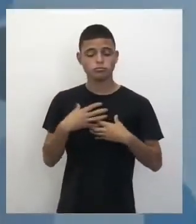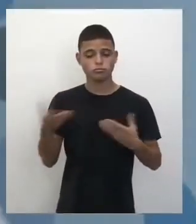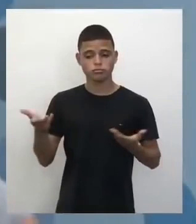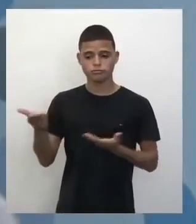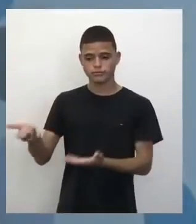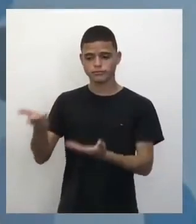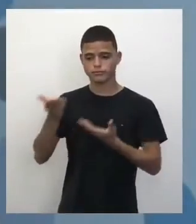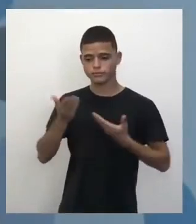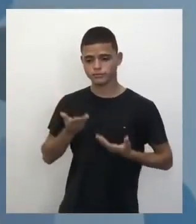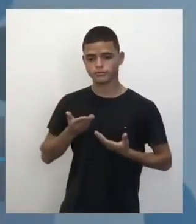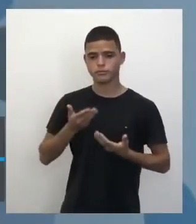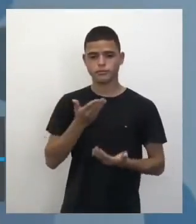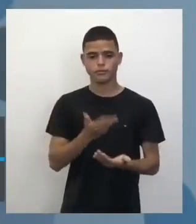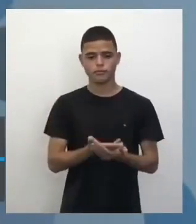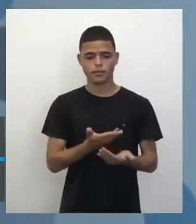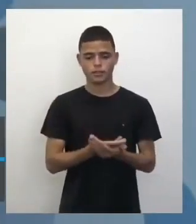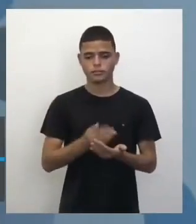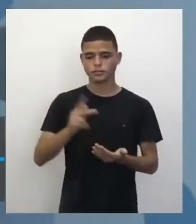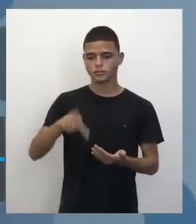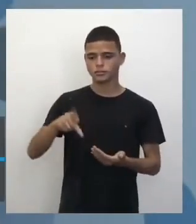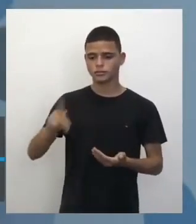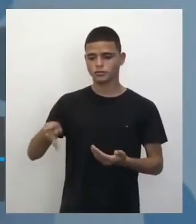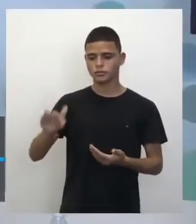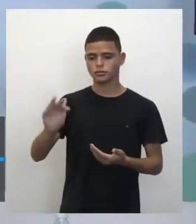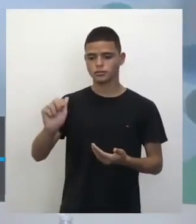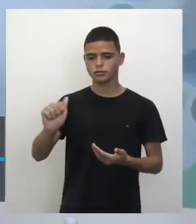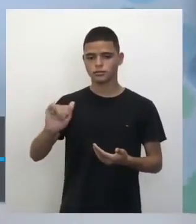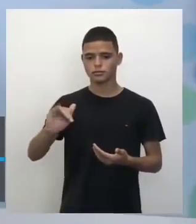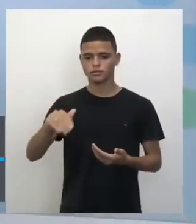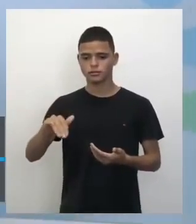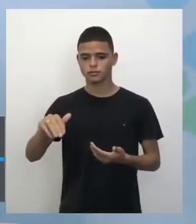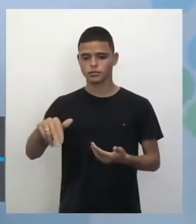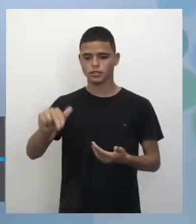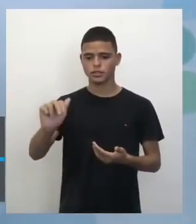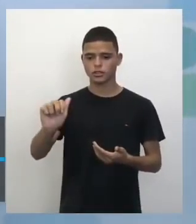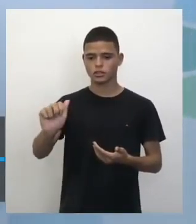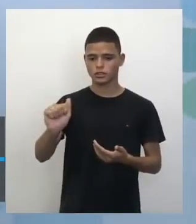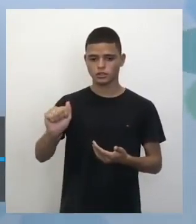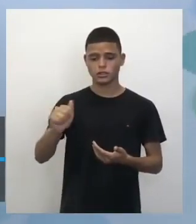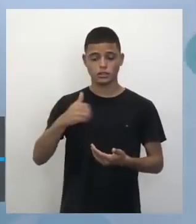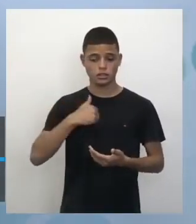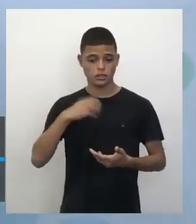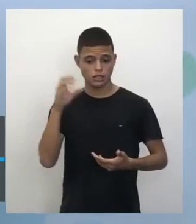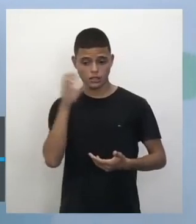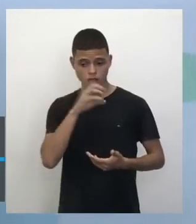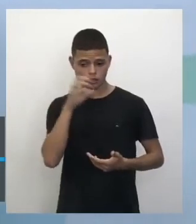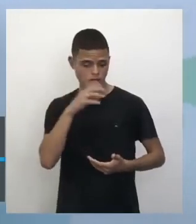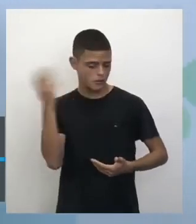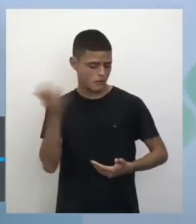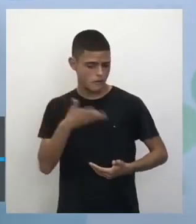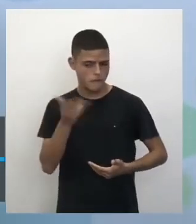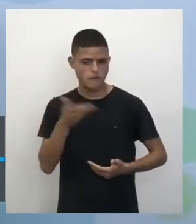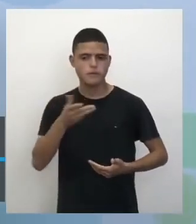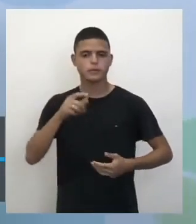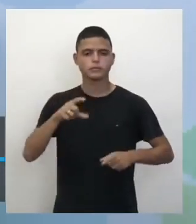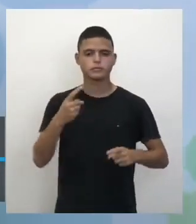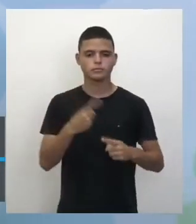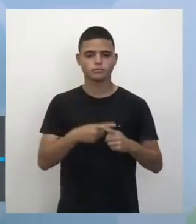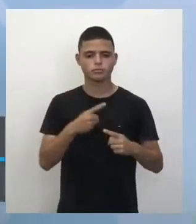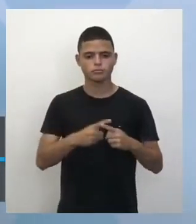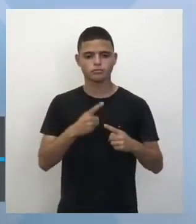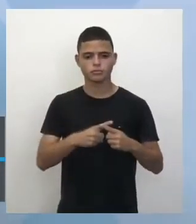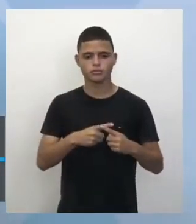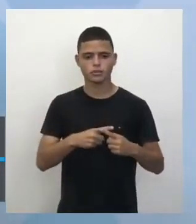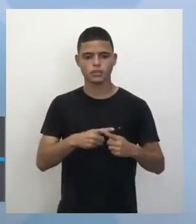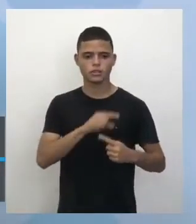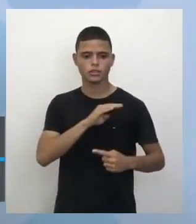pessoa maravilhosa, a professora Fabiana. Eu vim correndo, né, e complementando o Mauro, porque alguma coisa acontece no meu